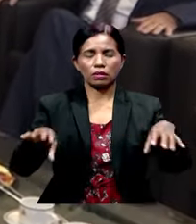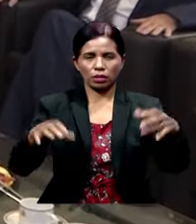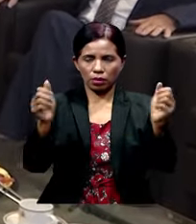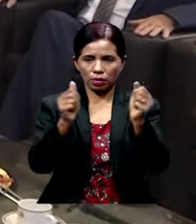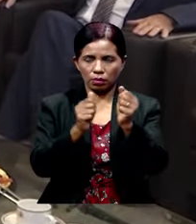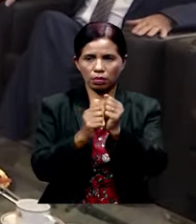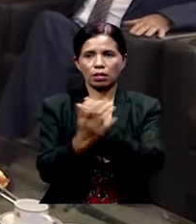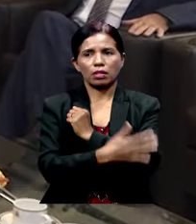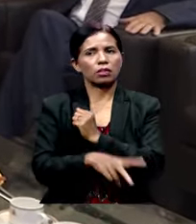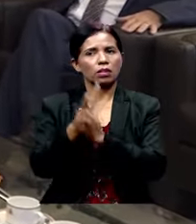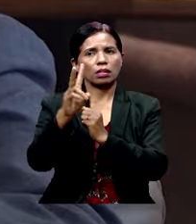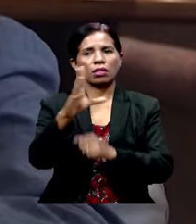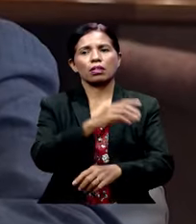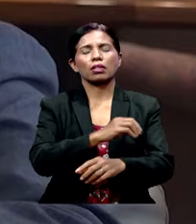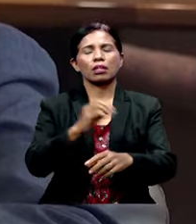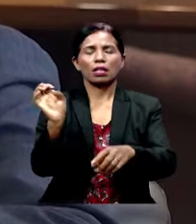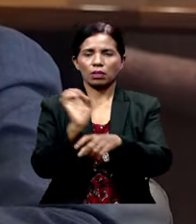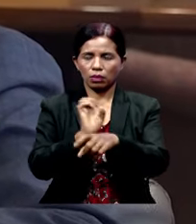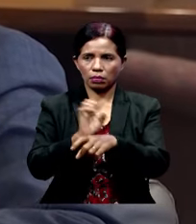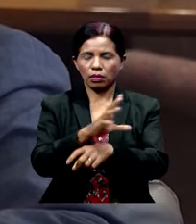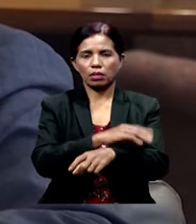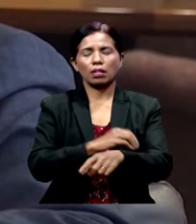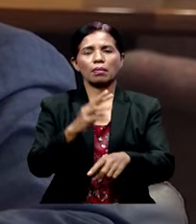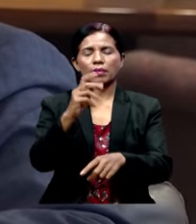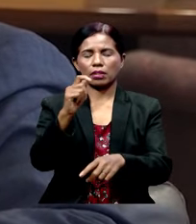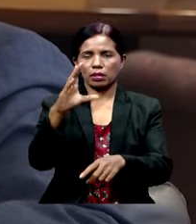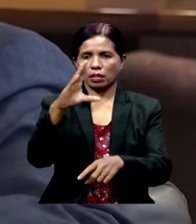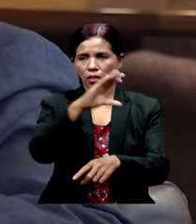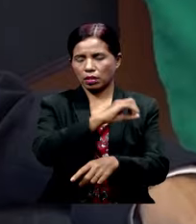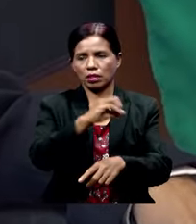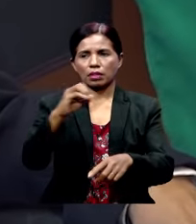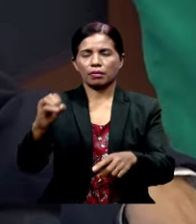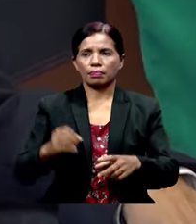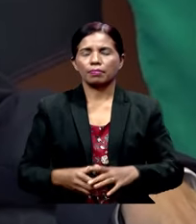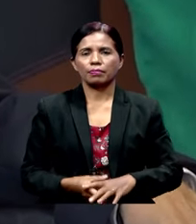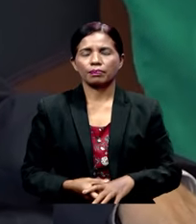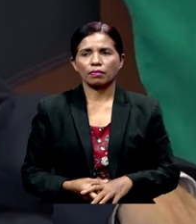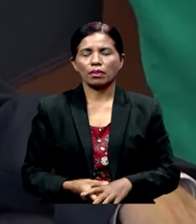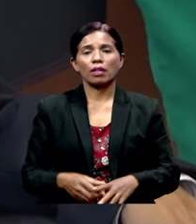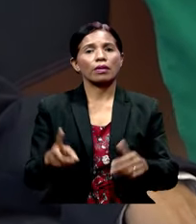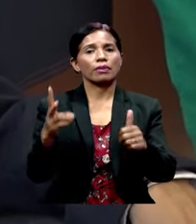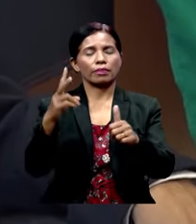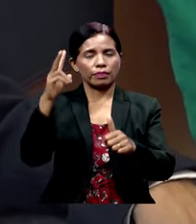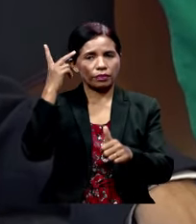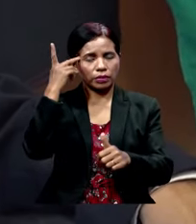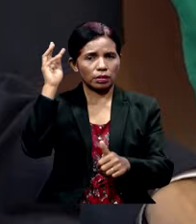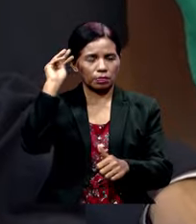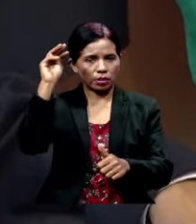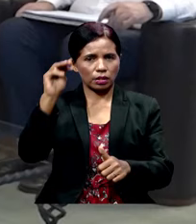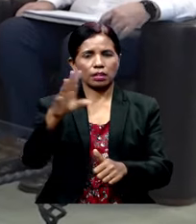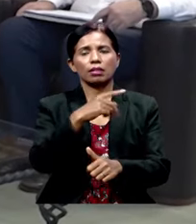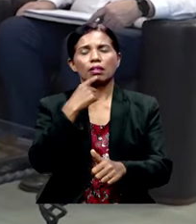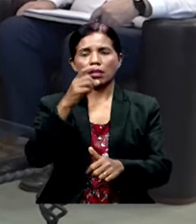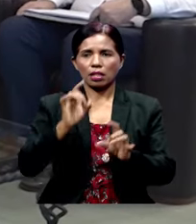entre Rairua, Liu-Liu e o setor econômico, turismo, nomos, mobilidade laboral. Vice-ministra chefe Território do Norte